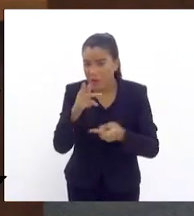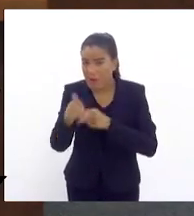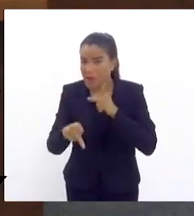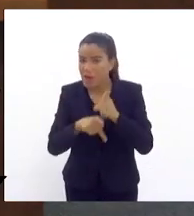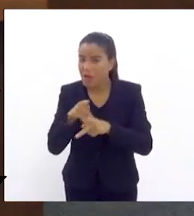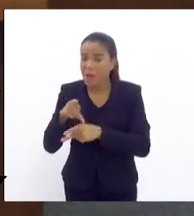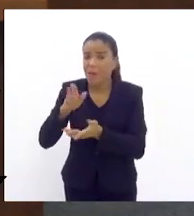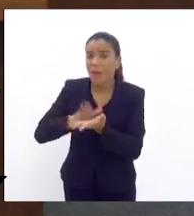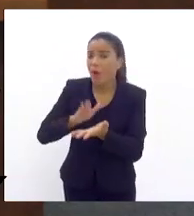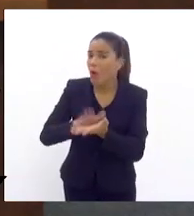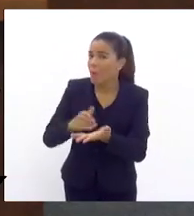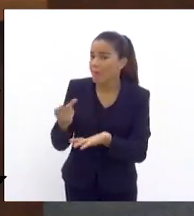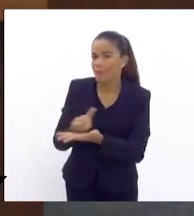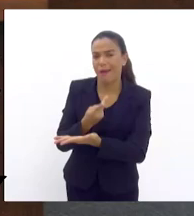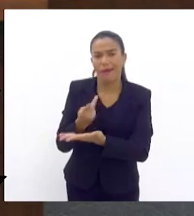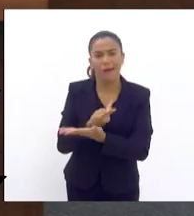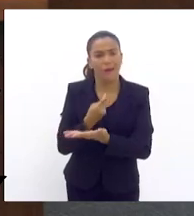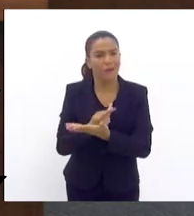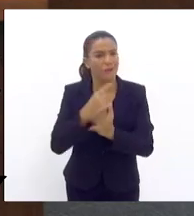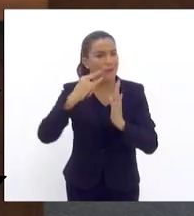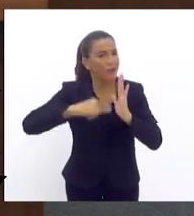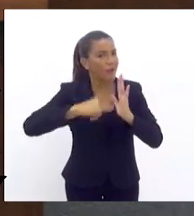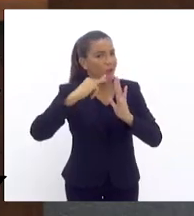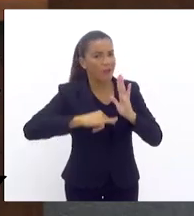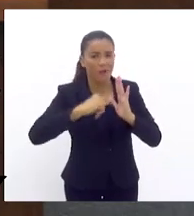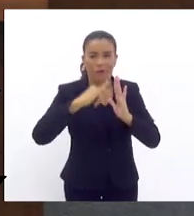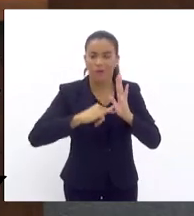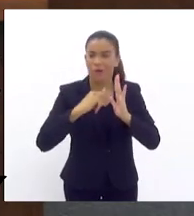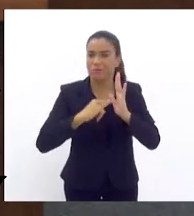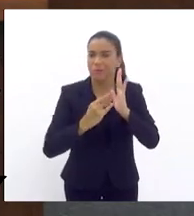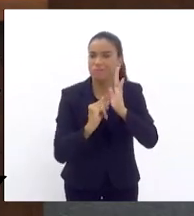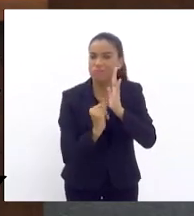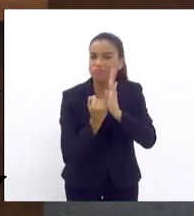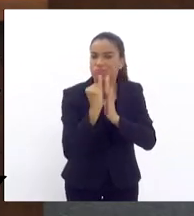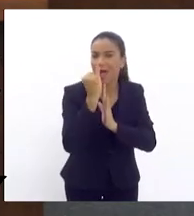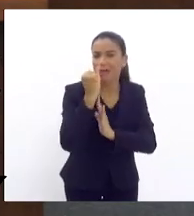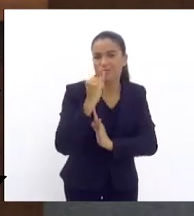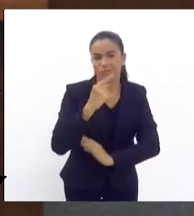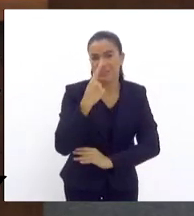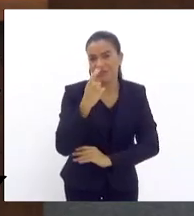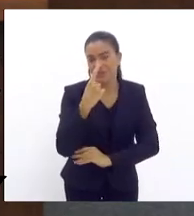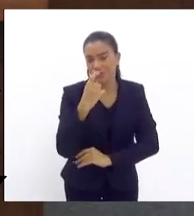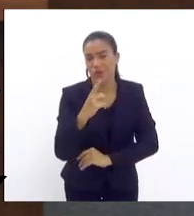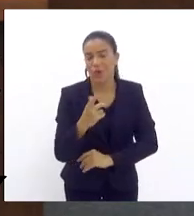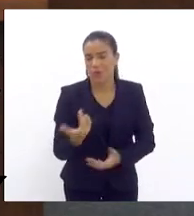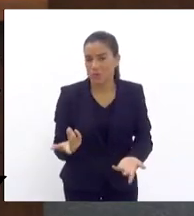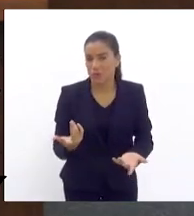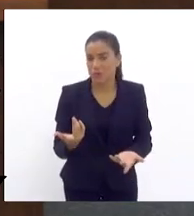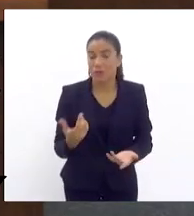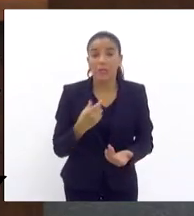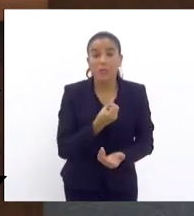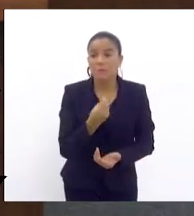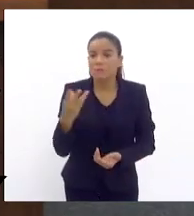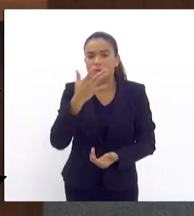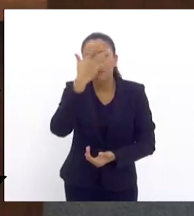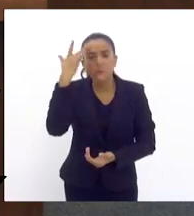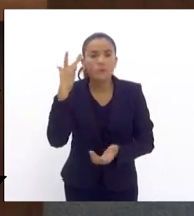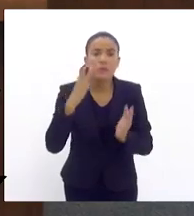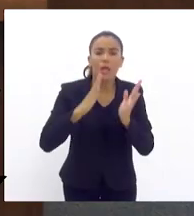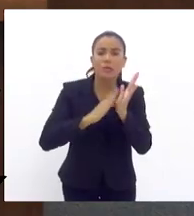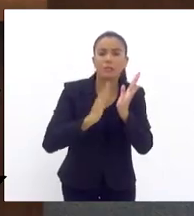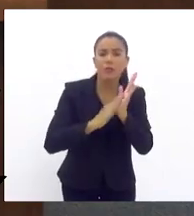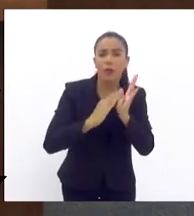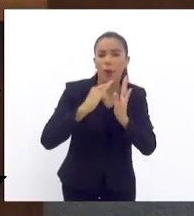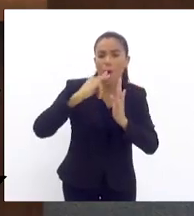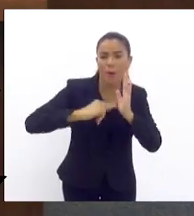cobrado indevidamente nas contas de taxa de esgoto da população de São Gonçalo. Por quê? Tem muita gente que está sendo cobrada, que o